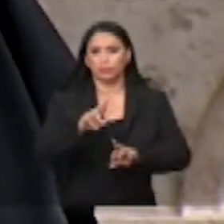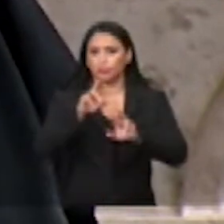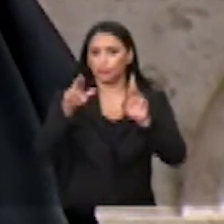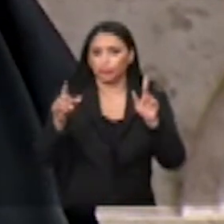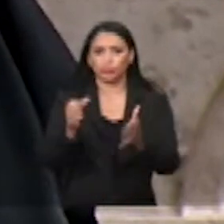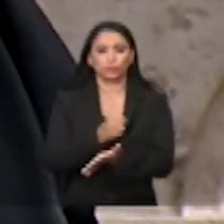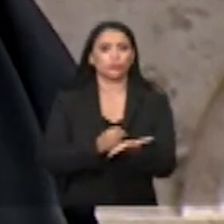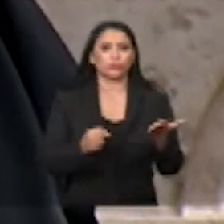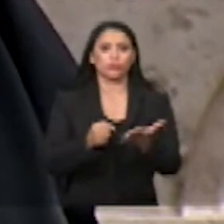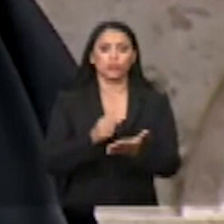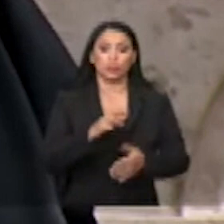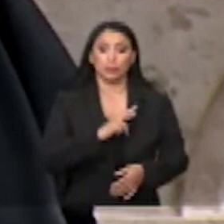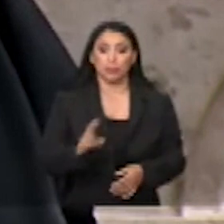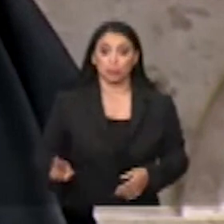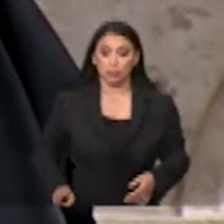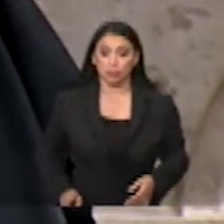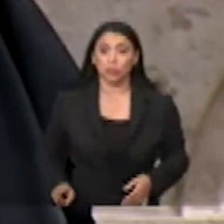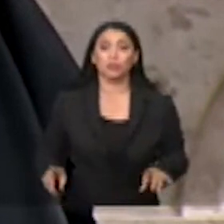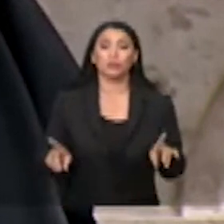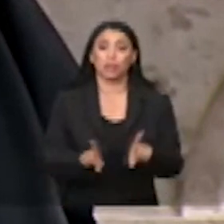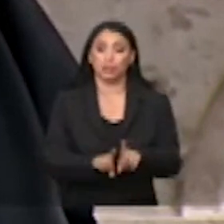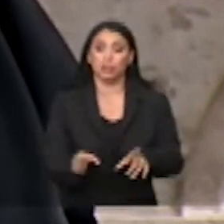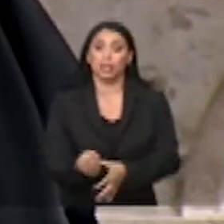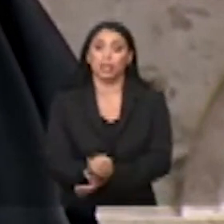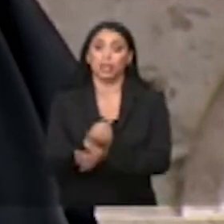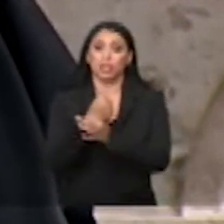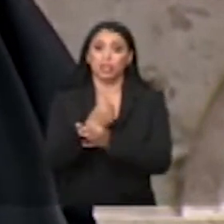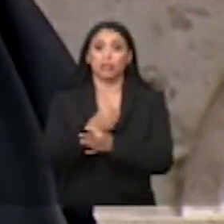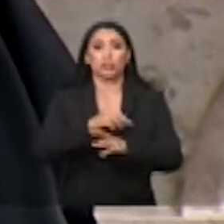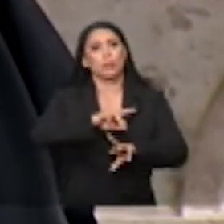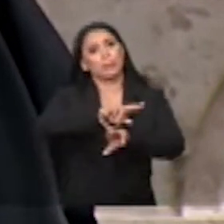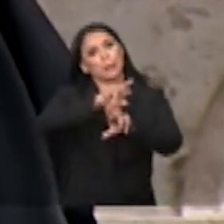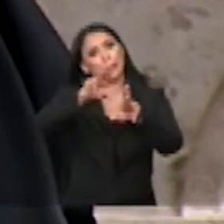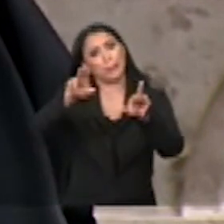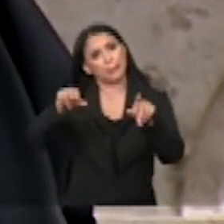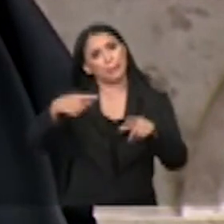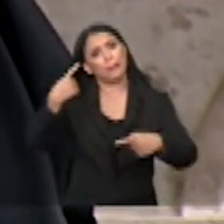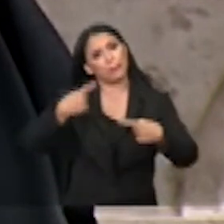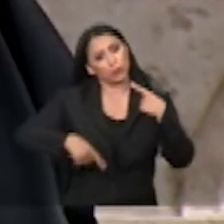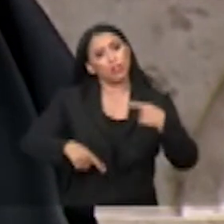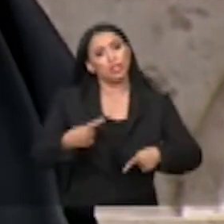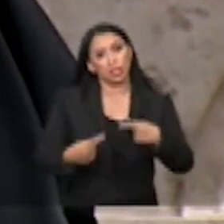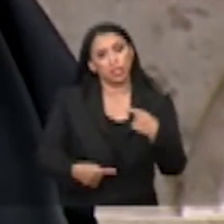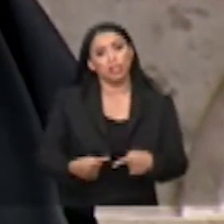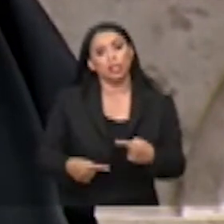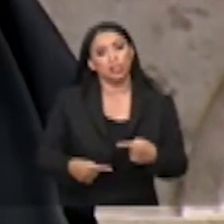como também reconhece e garante o pluralismo político e o